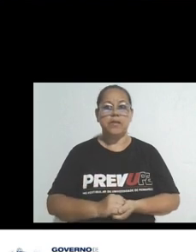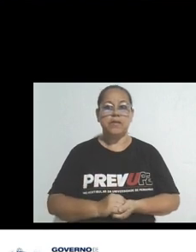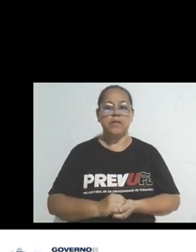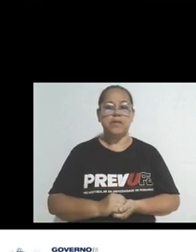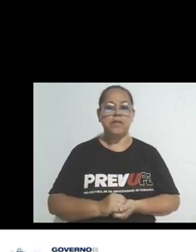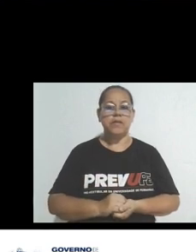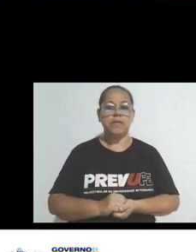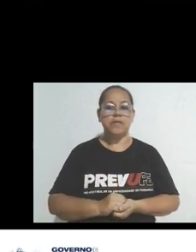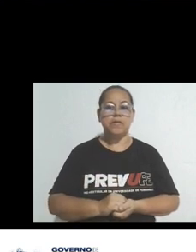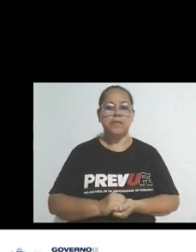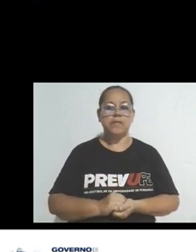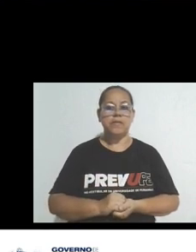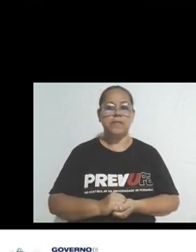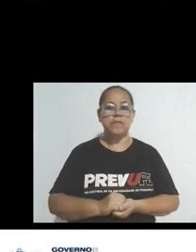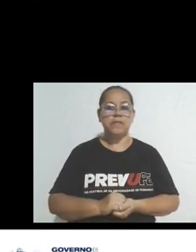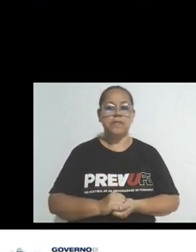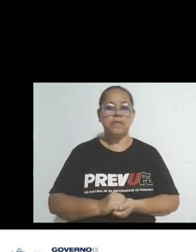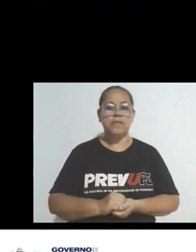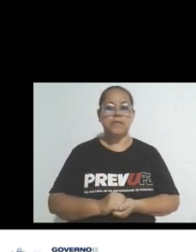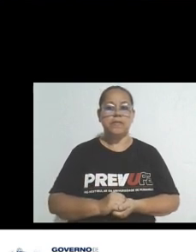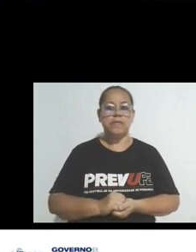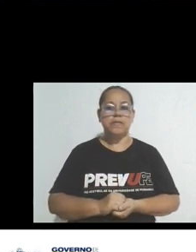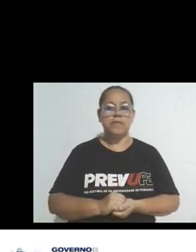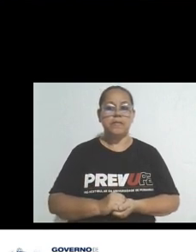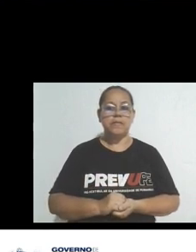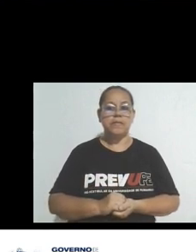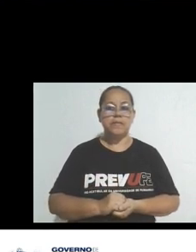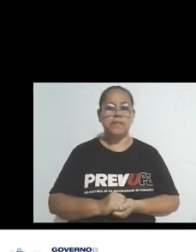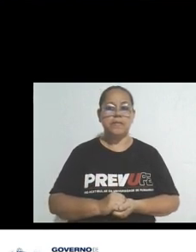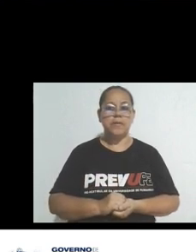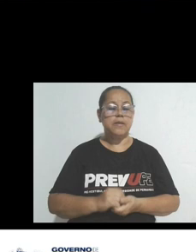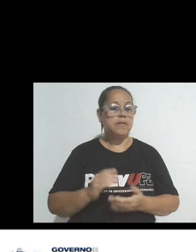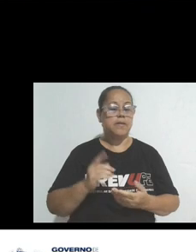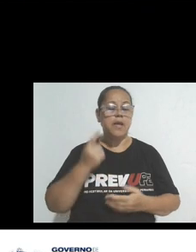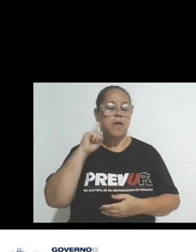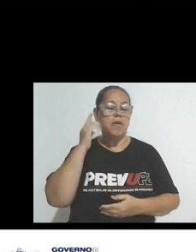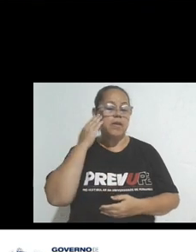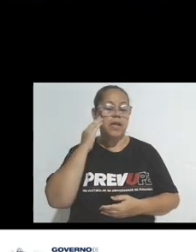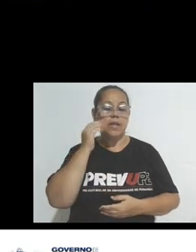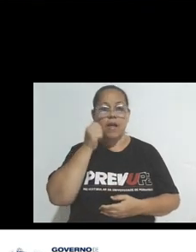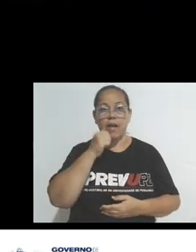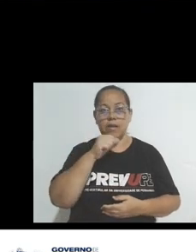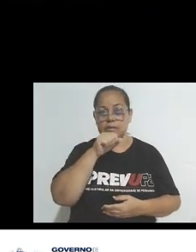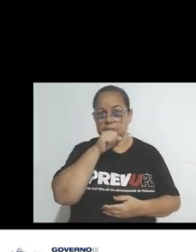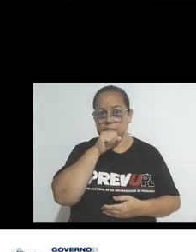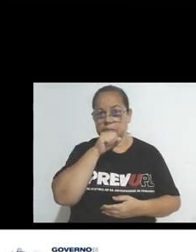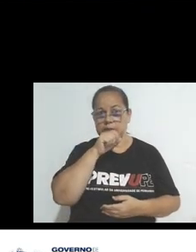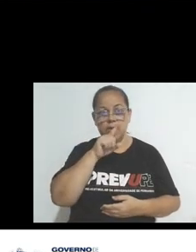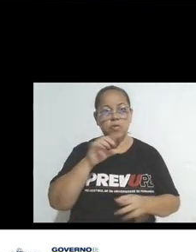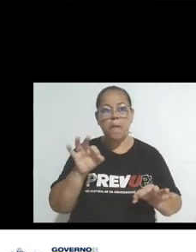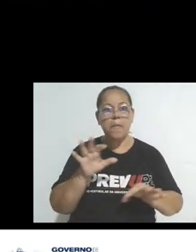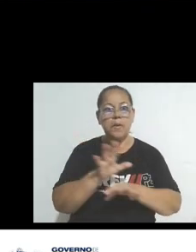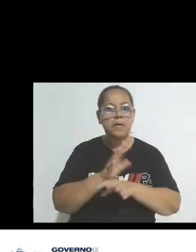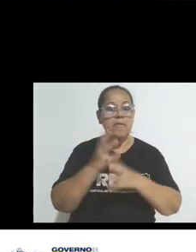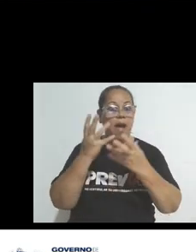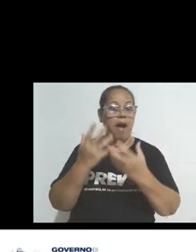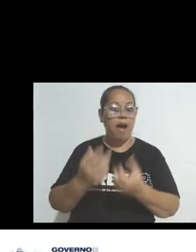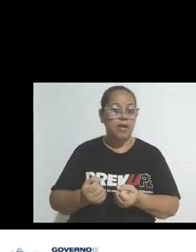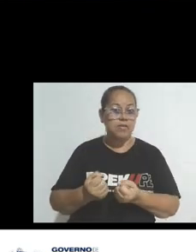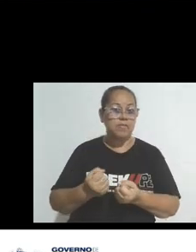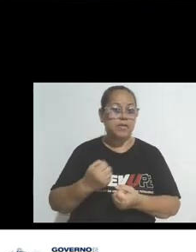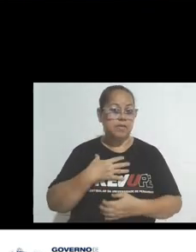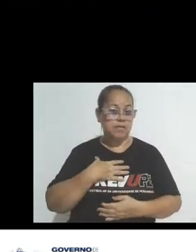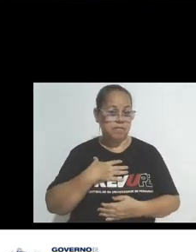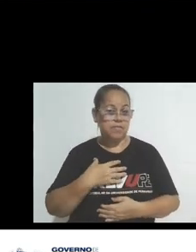por sentado que as mulheres estão feitas para assumir a criança apesar das